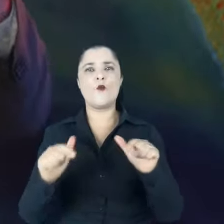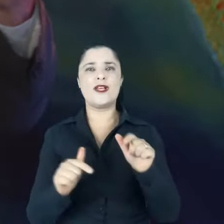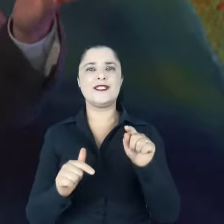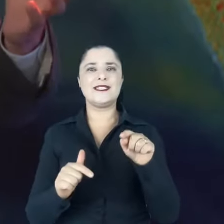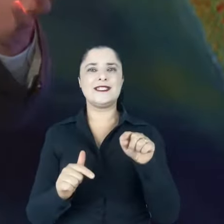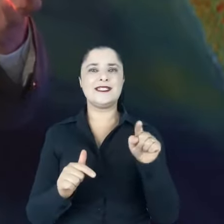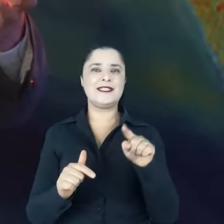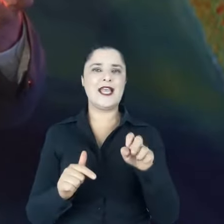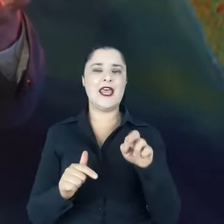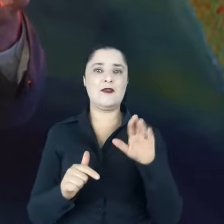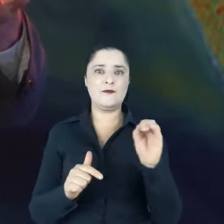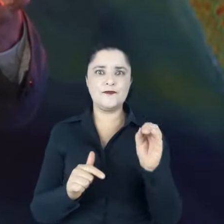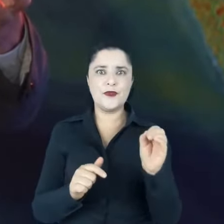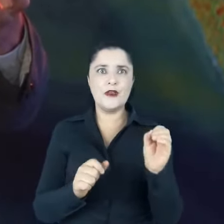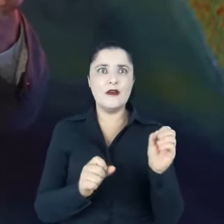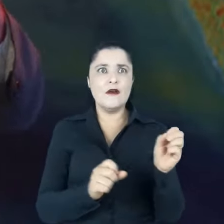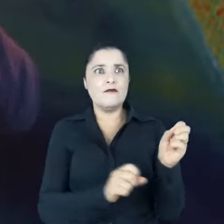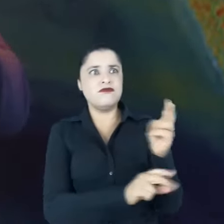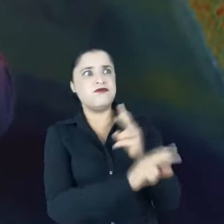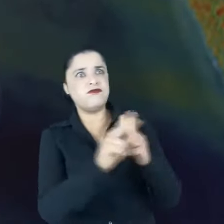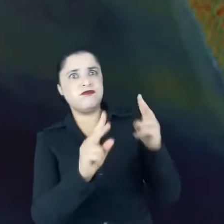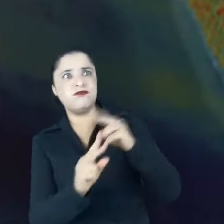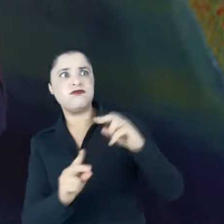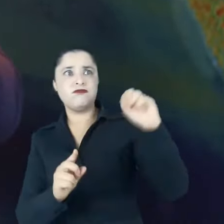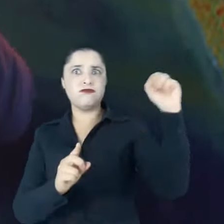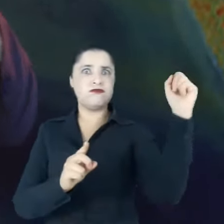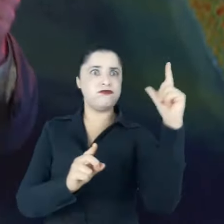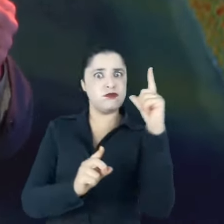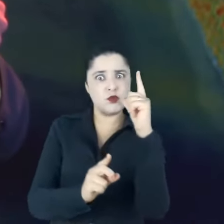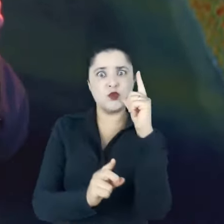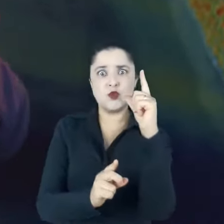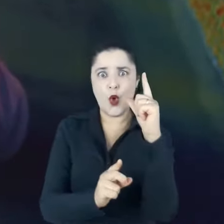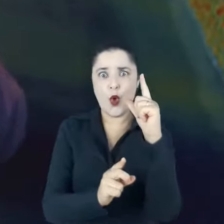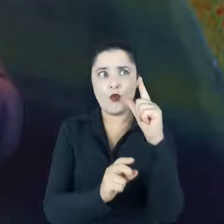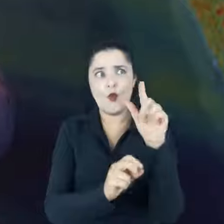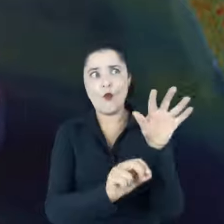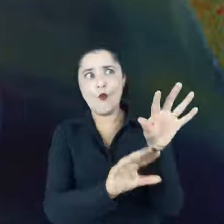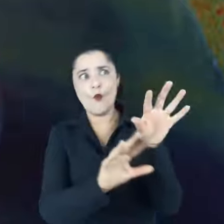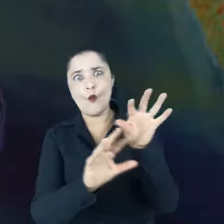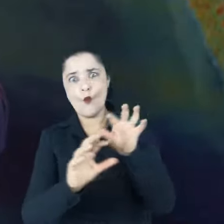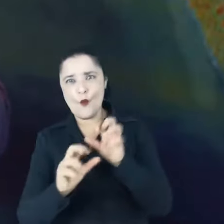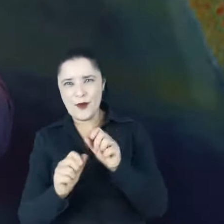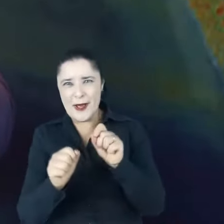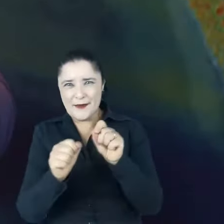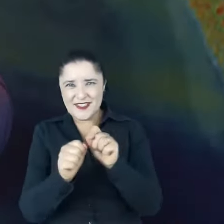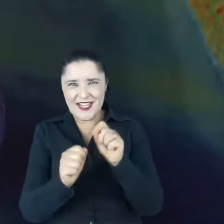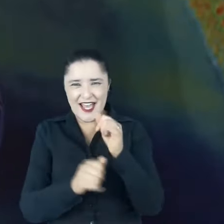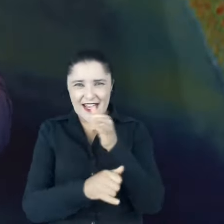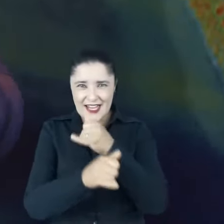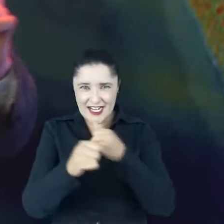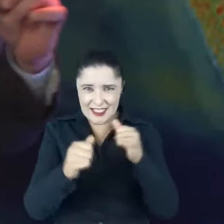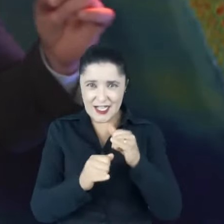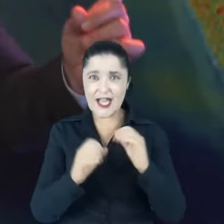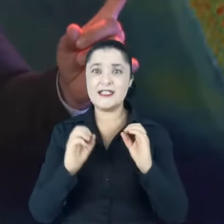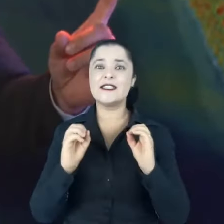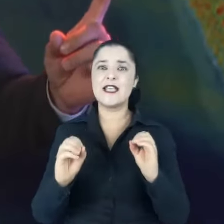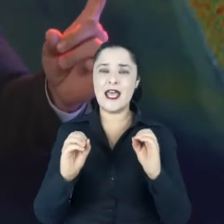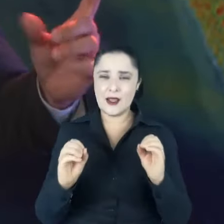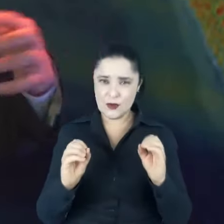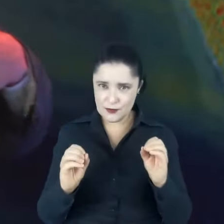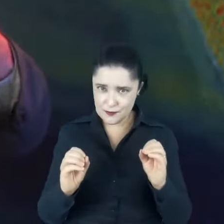quando o sol brilha, o custo para gerar aquela energia é zero. Os